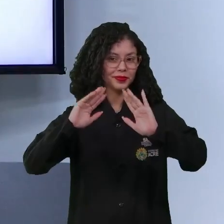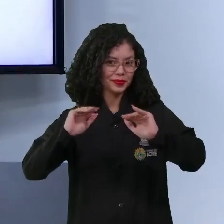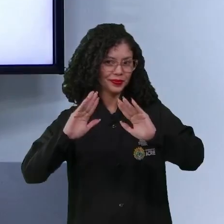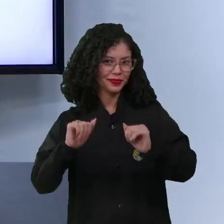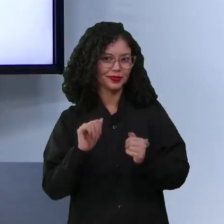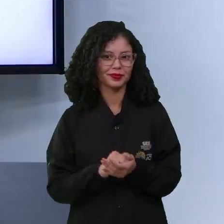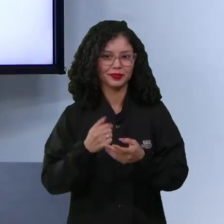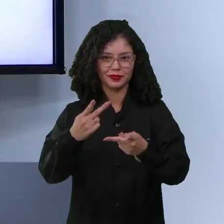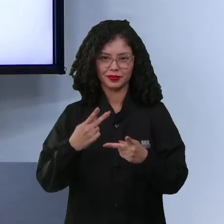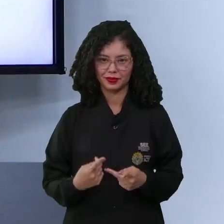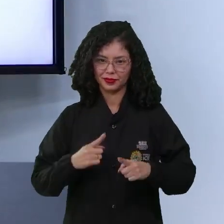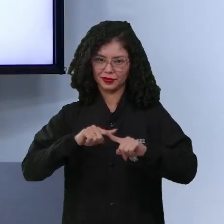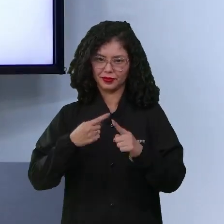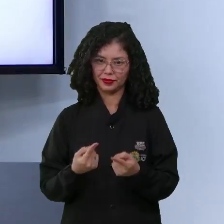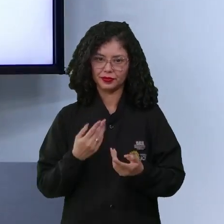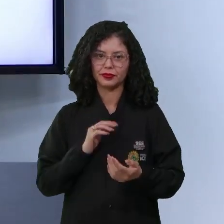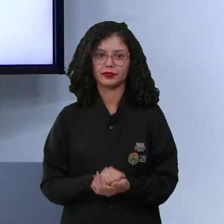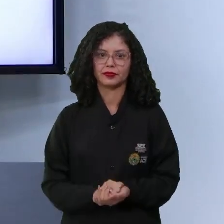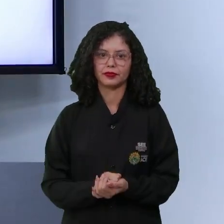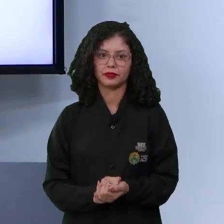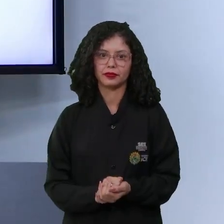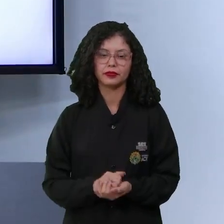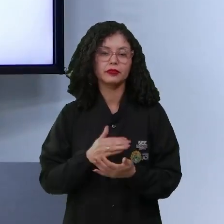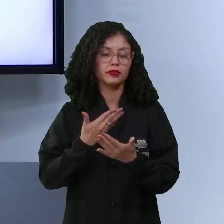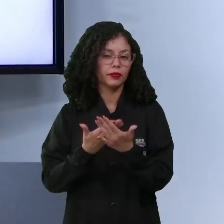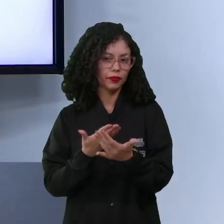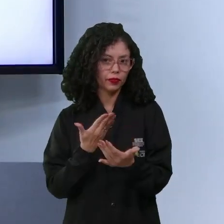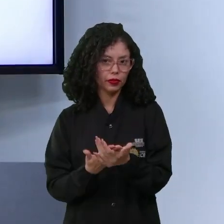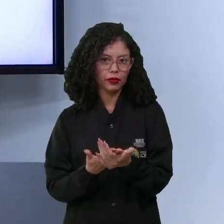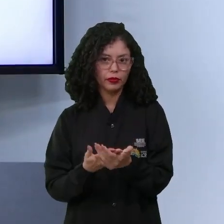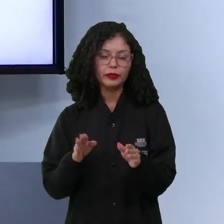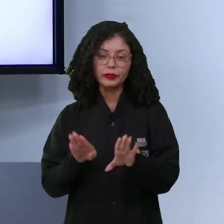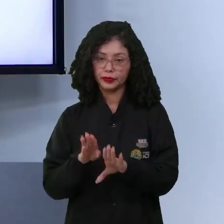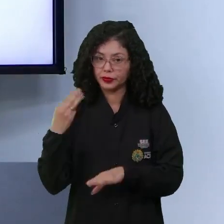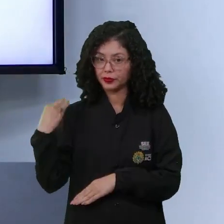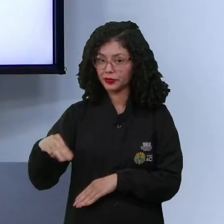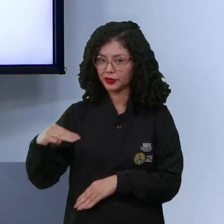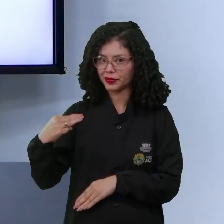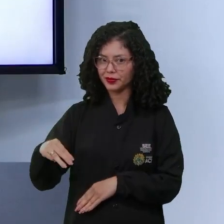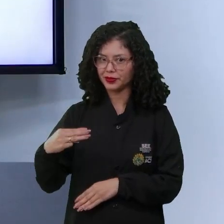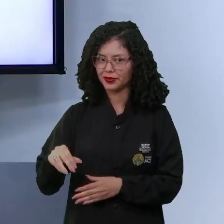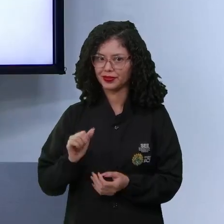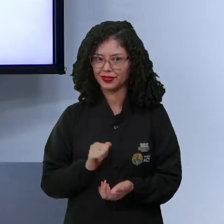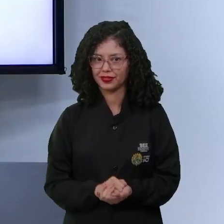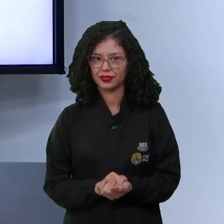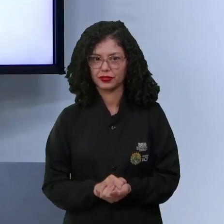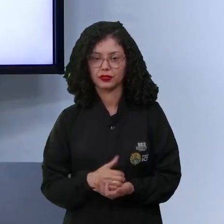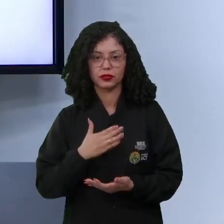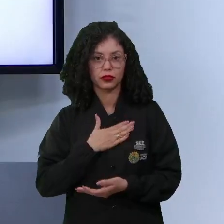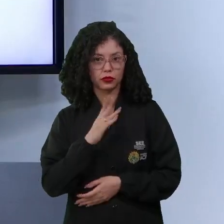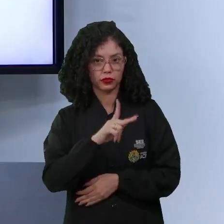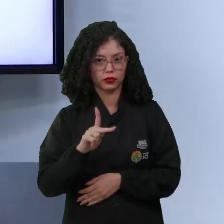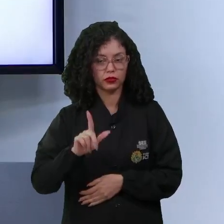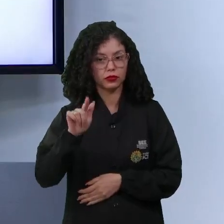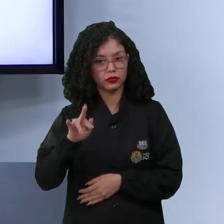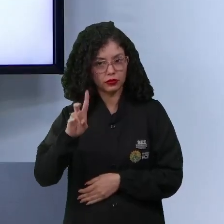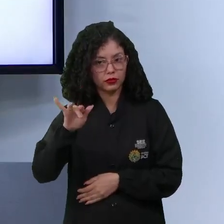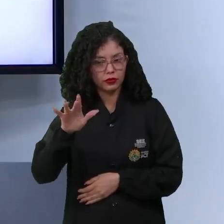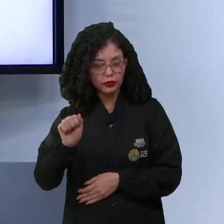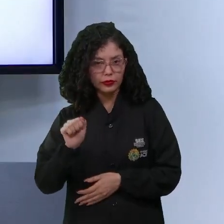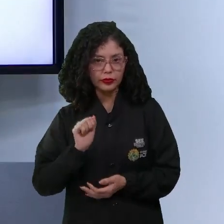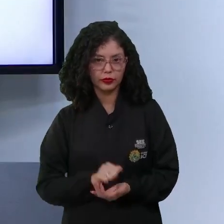Olá, seja muito bem-vindo a mais uma aula de matemática. Eu sou o